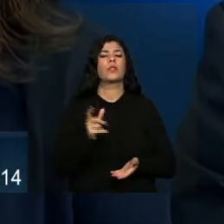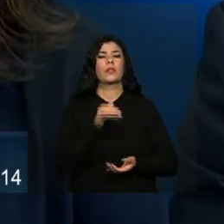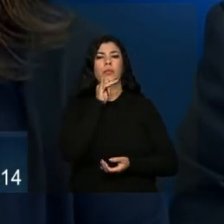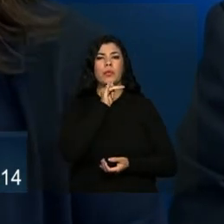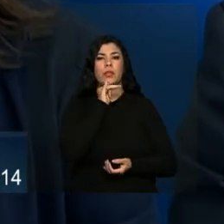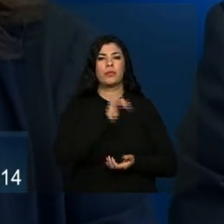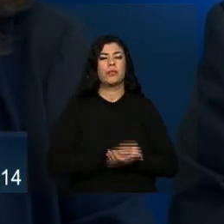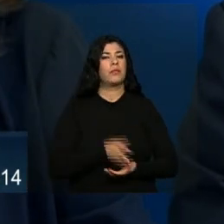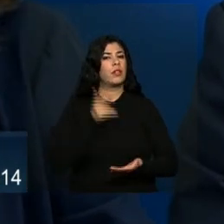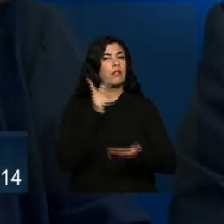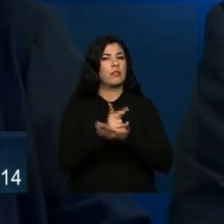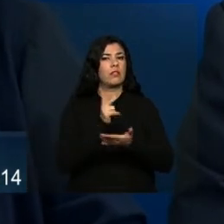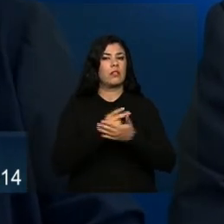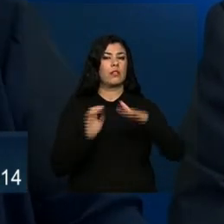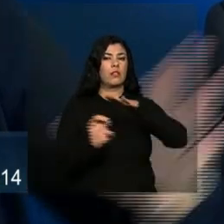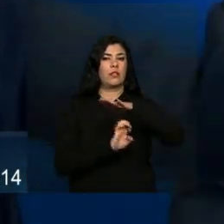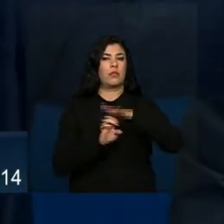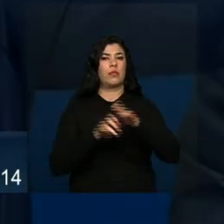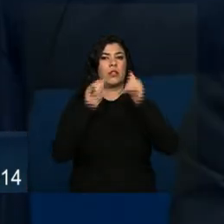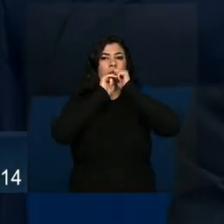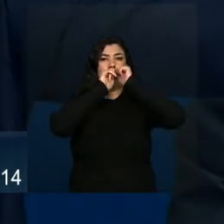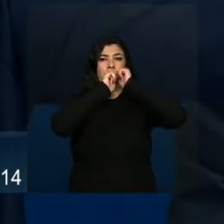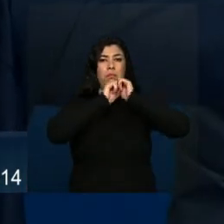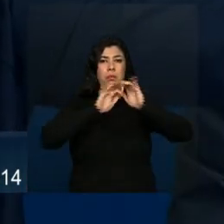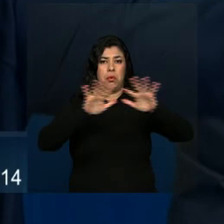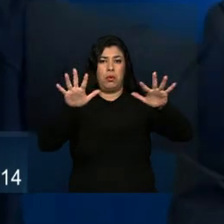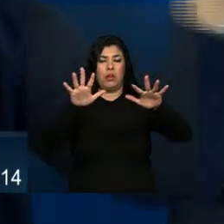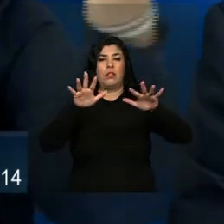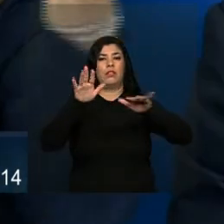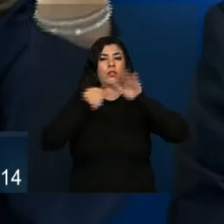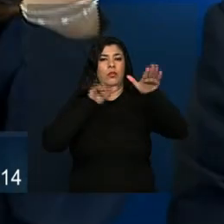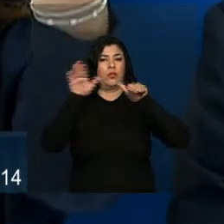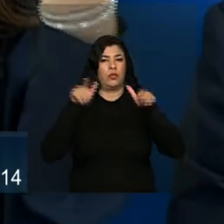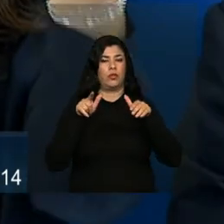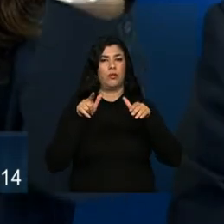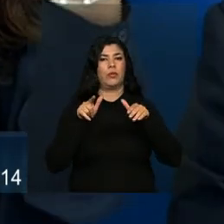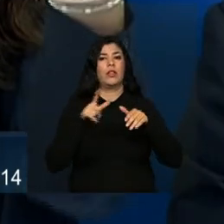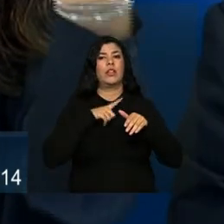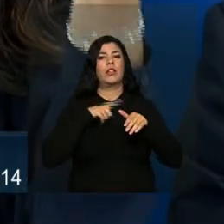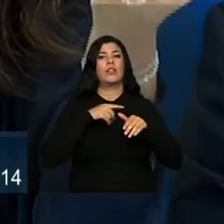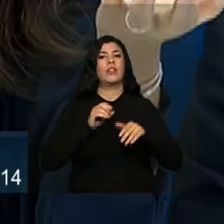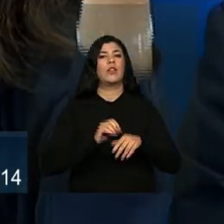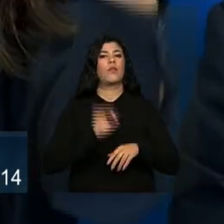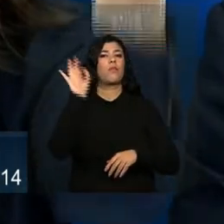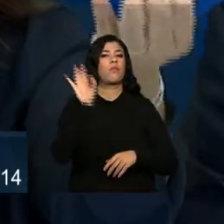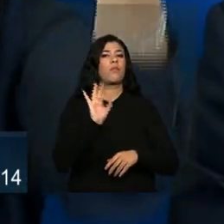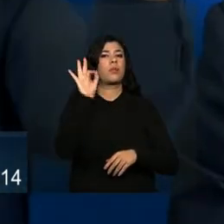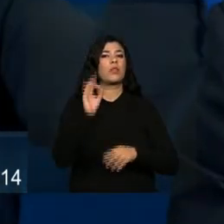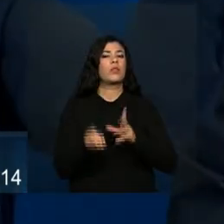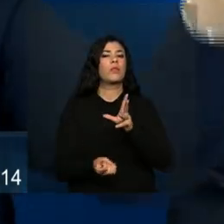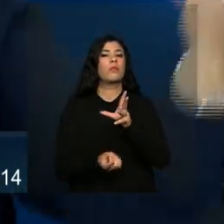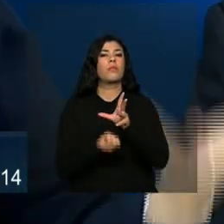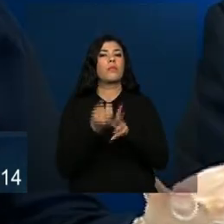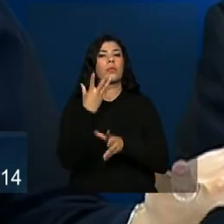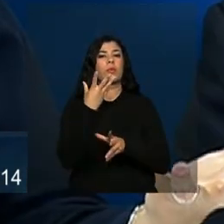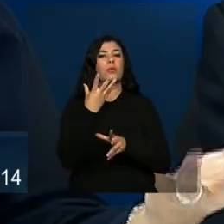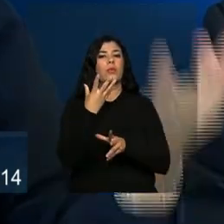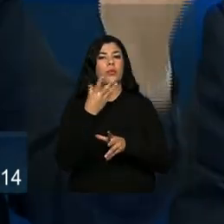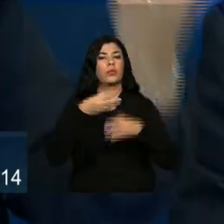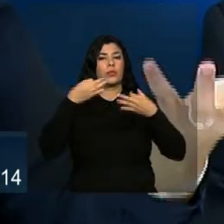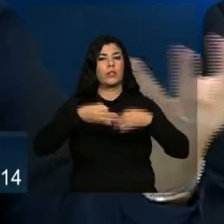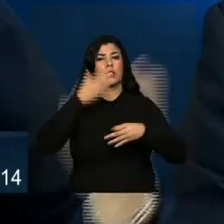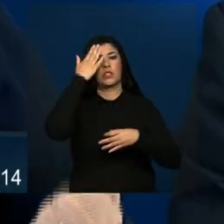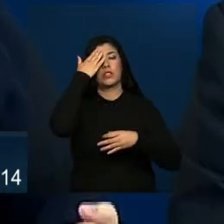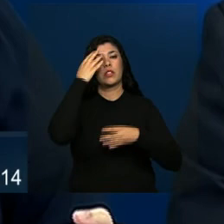vez que uma que uma empresa faz uma campanha Acabei de mostrar para vocês tem um volume de produtos que foram afetados